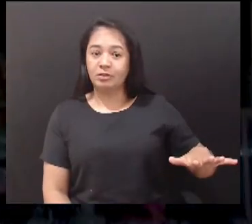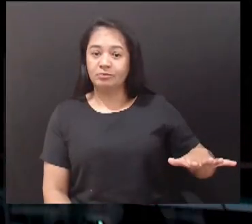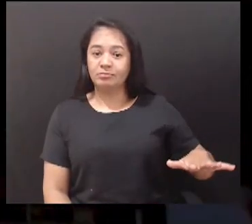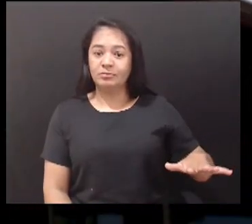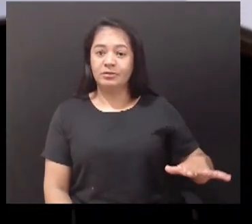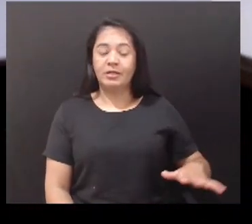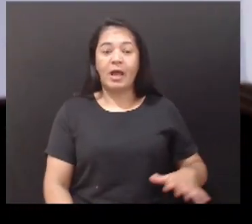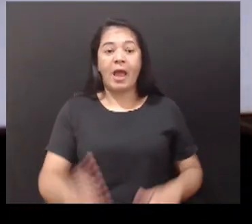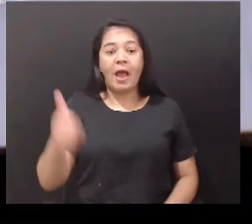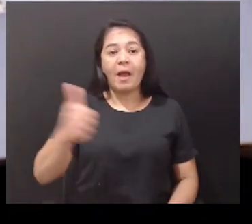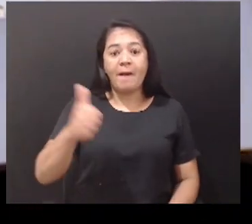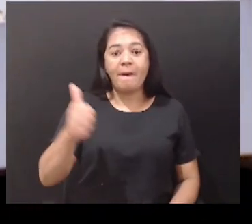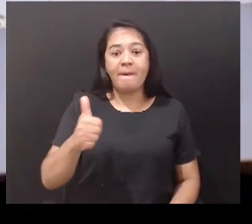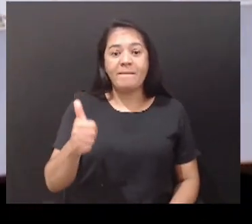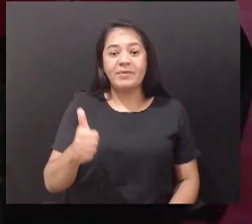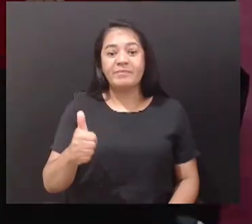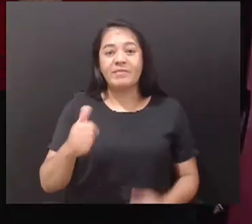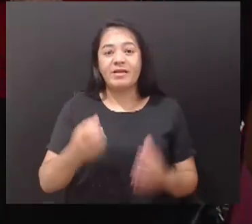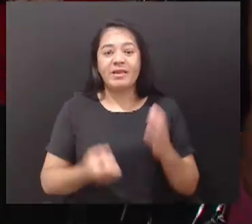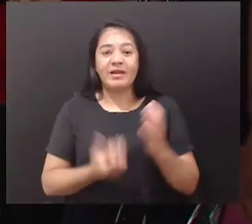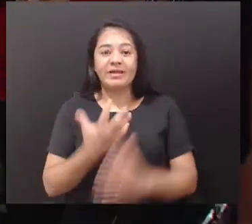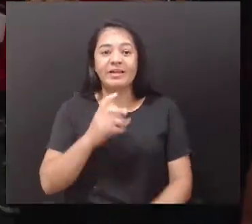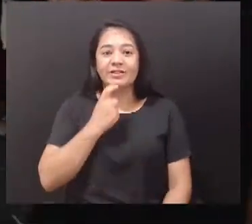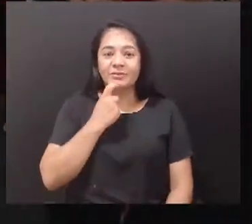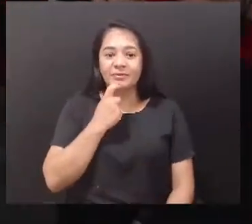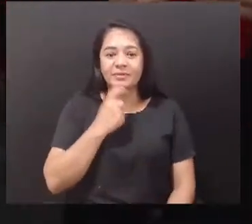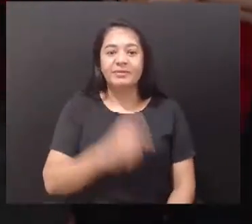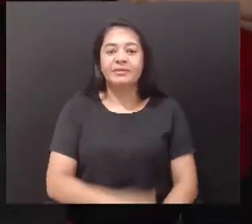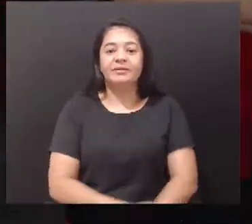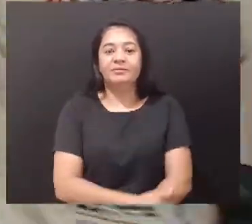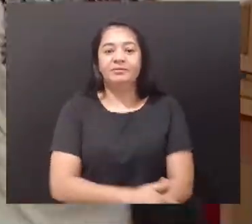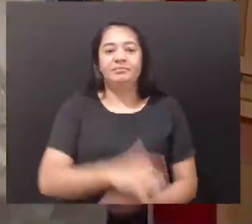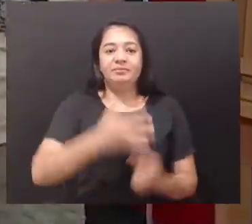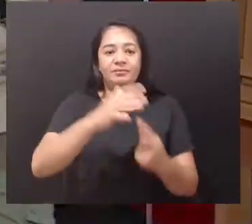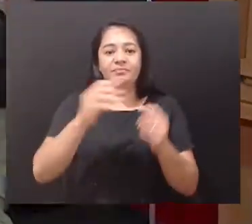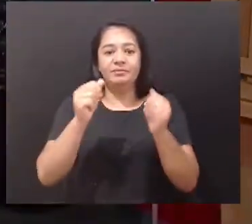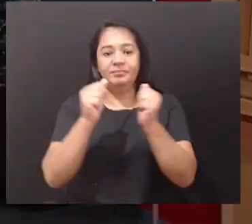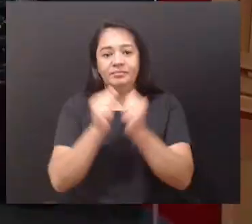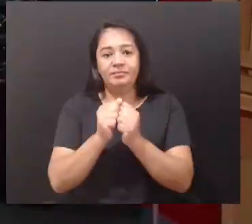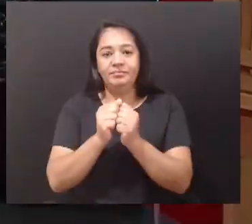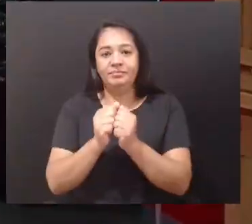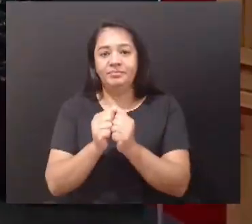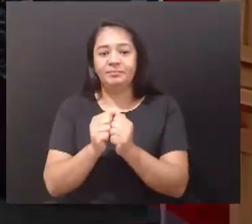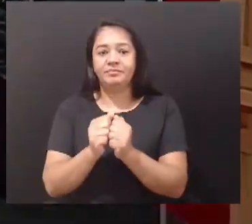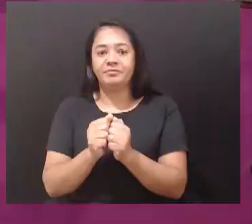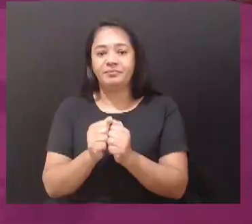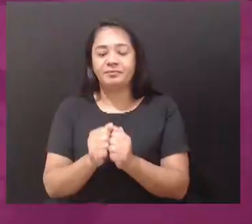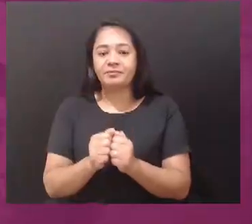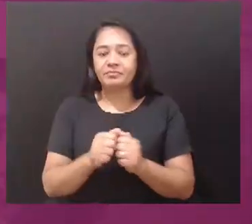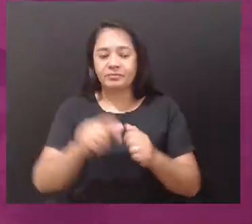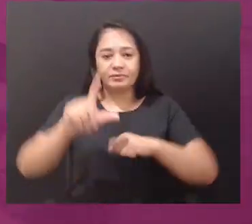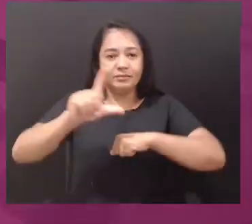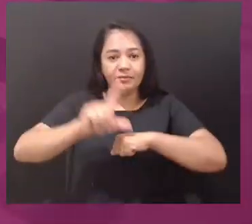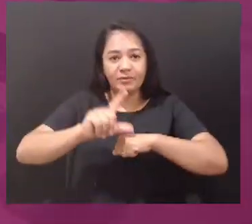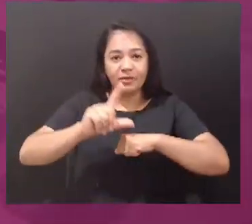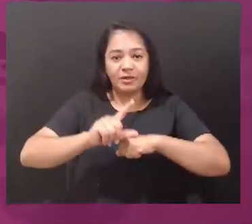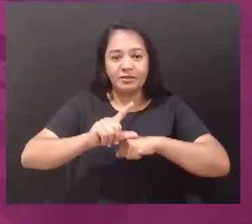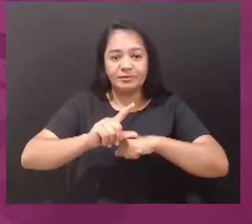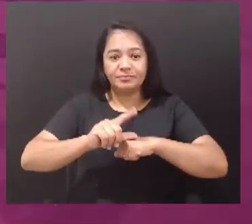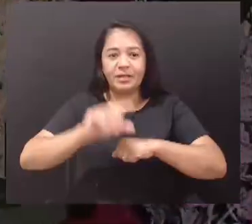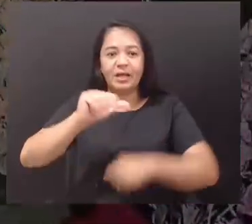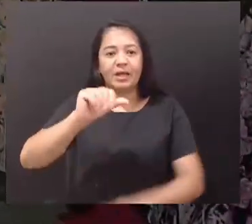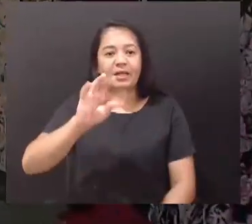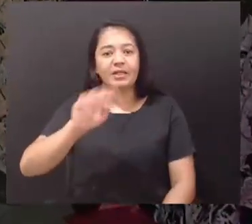edição da Criativa Campinas. A feira reúne em um mesmo local lojas, ateliês e artesãos com